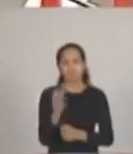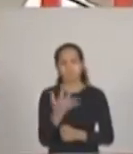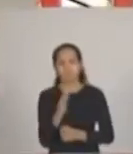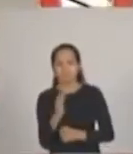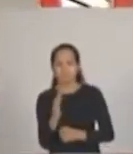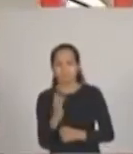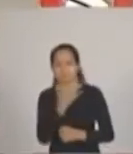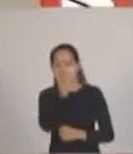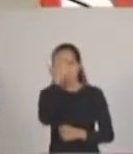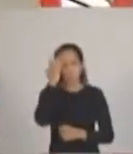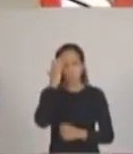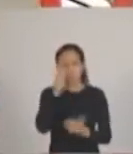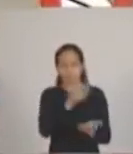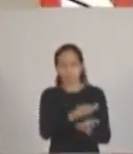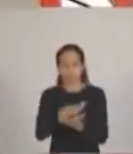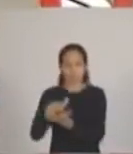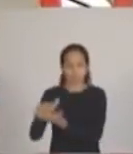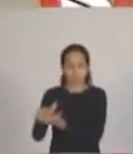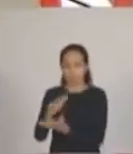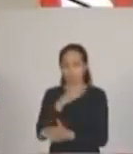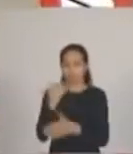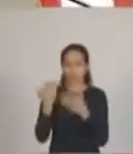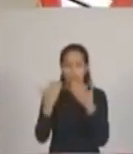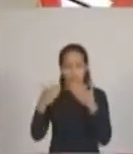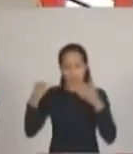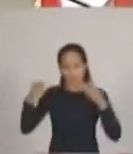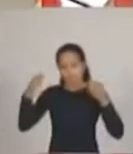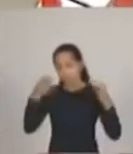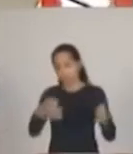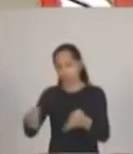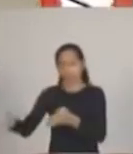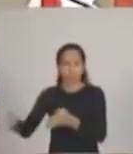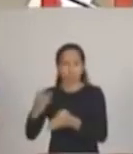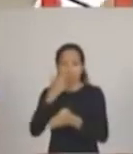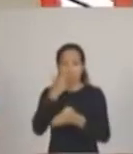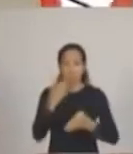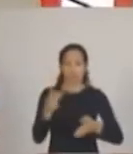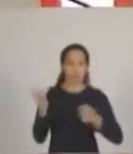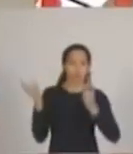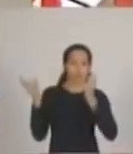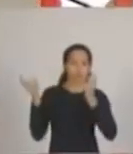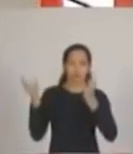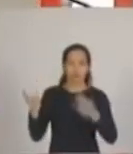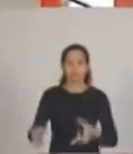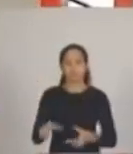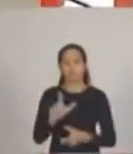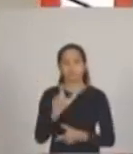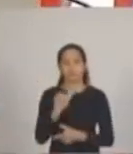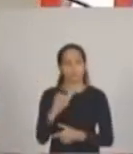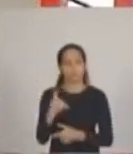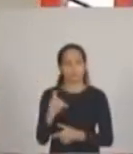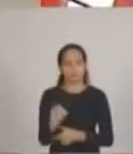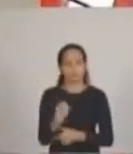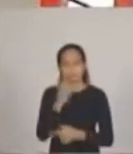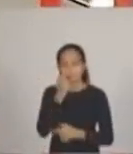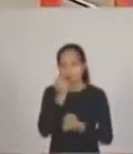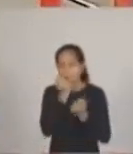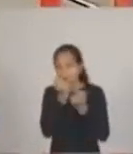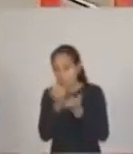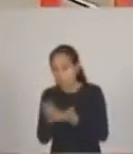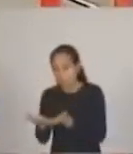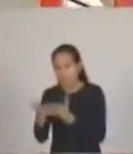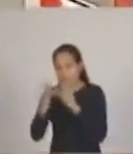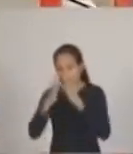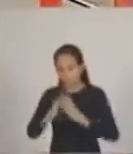cujas córneas são enterradas, sepultadas, vão para o lixo, vão para o pó novamente. E seria um